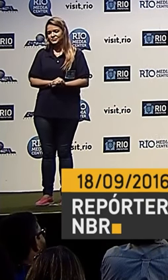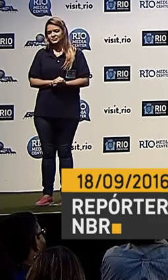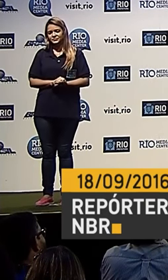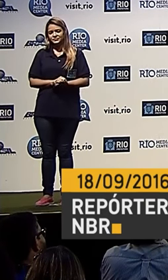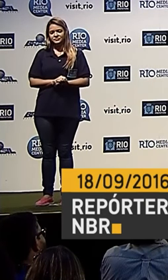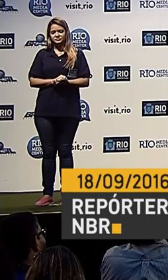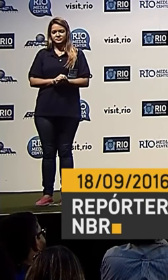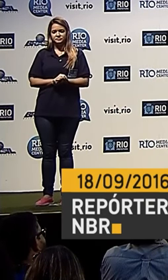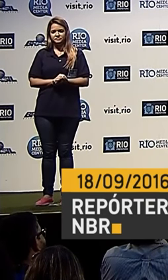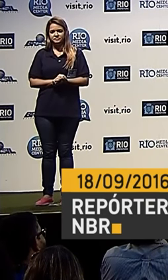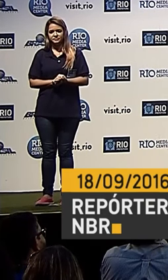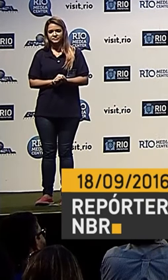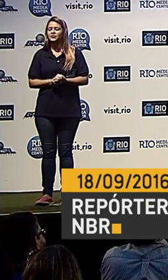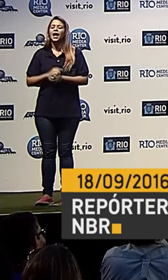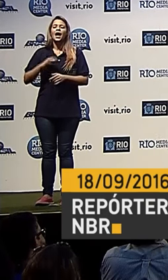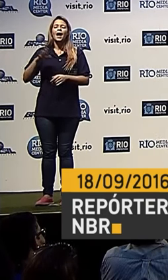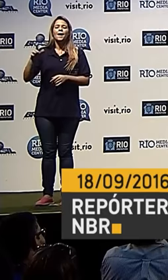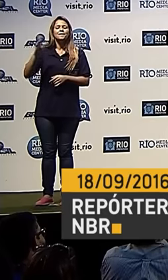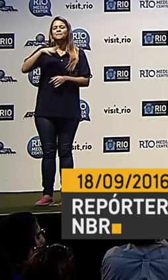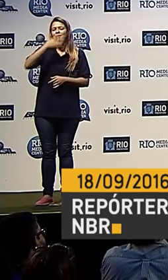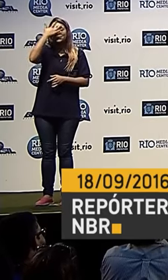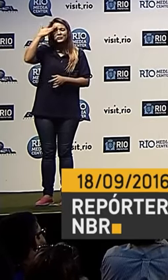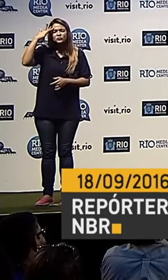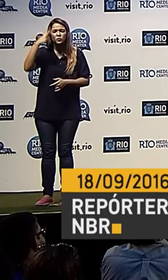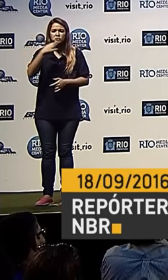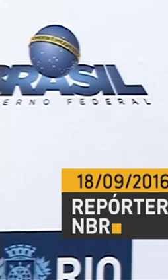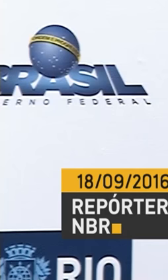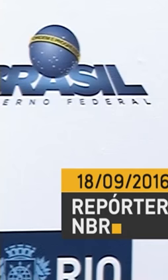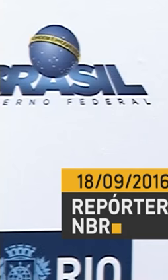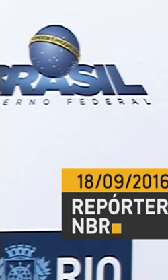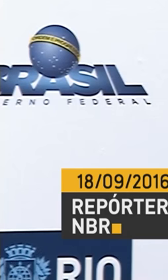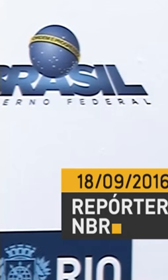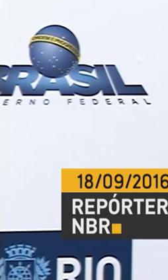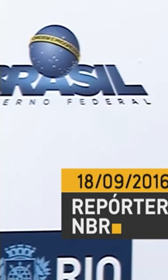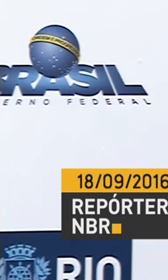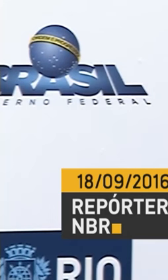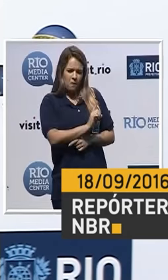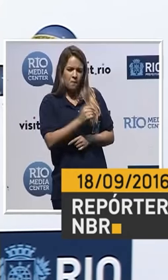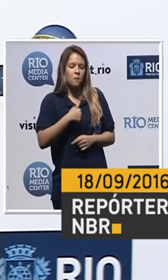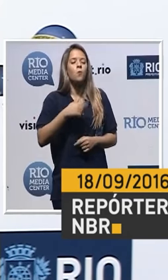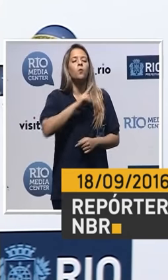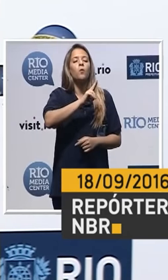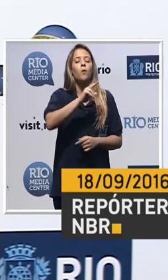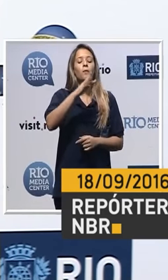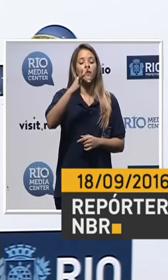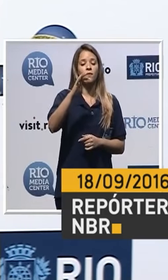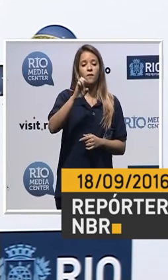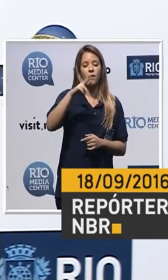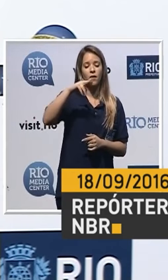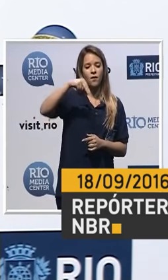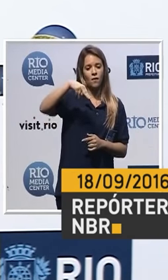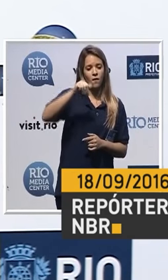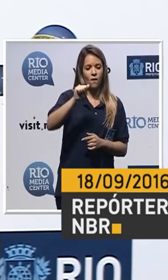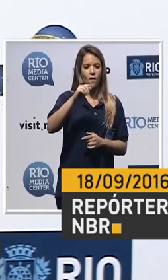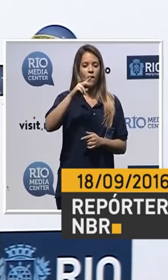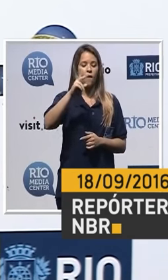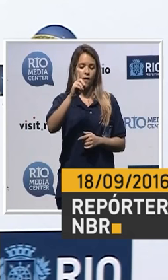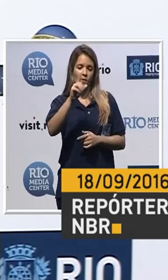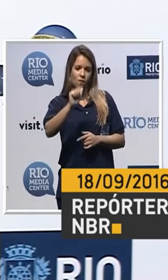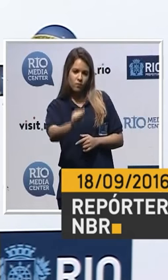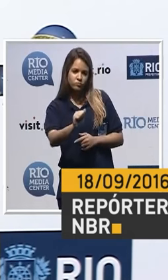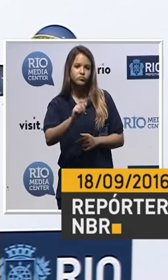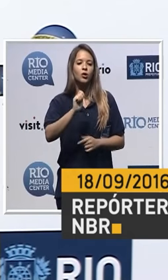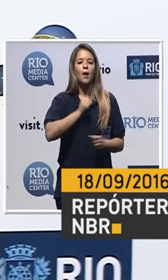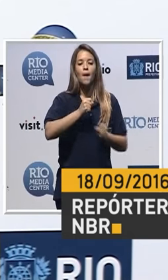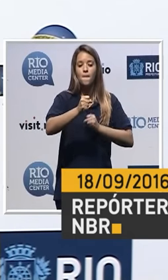Aos que não me conhecem, meu nome é Fernanda Honorato. Sou repórter do programa especial da